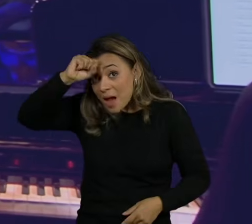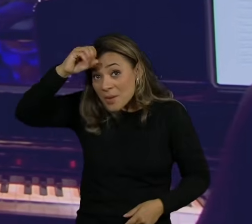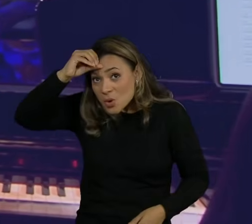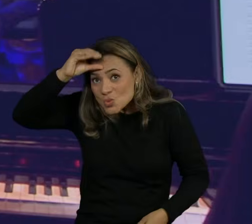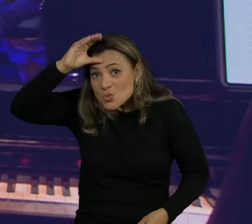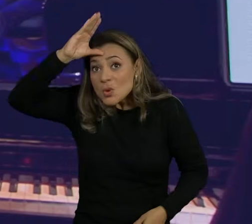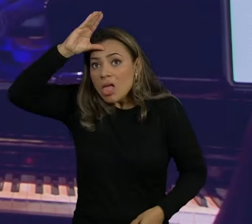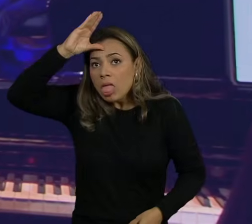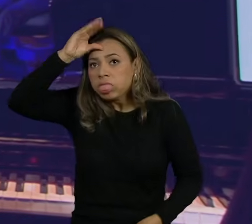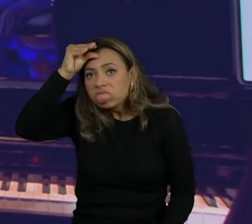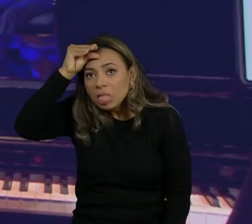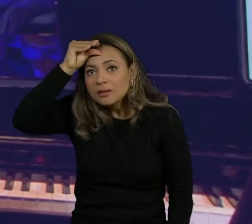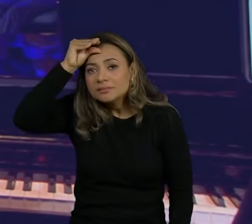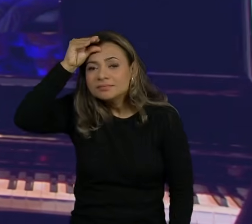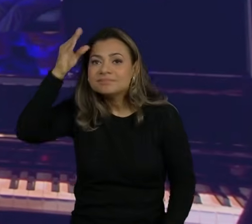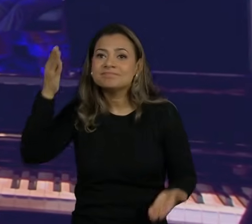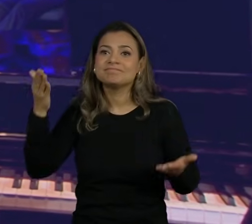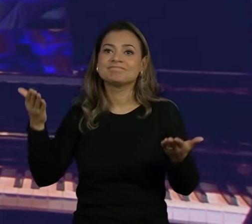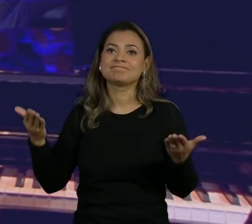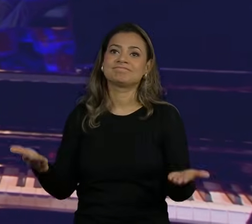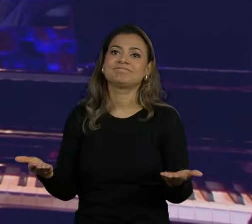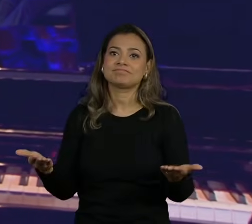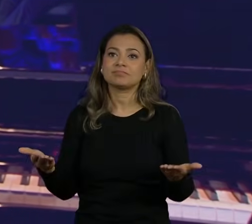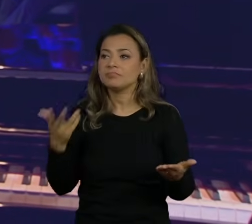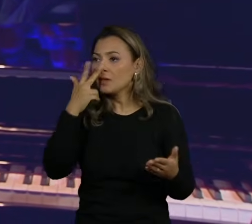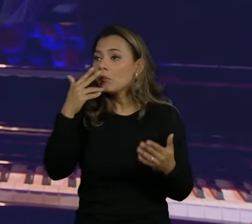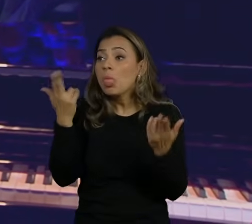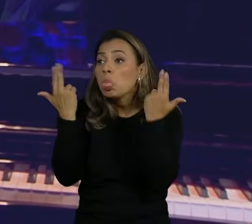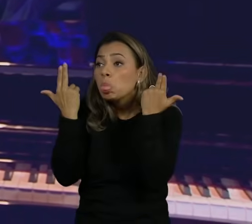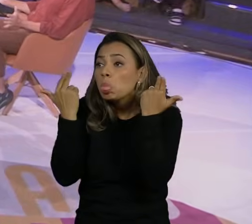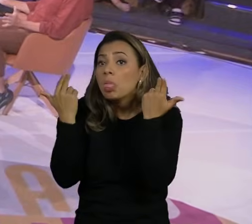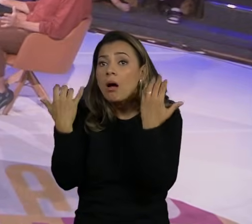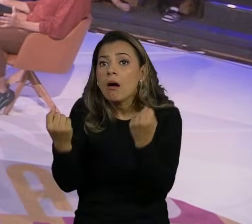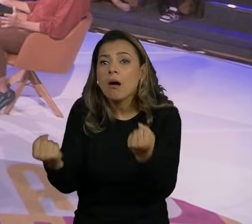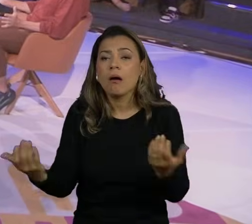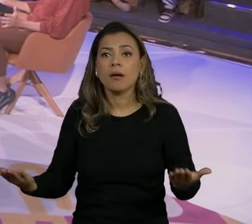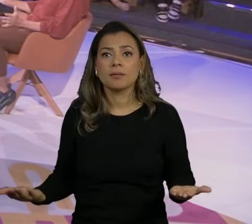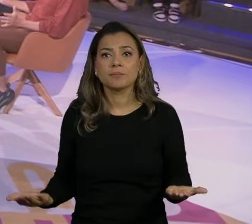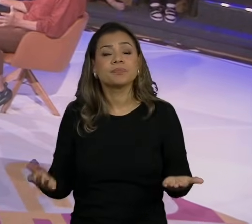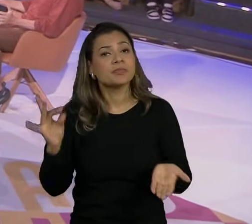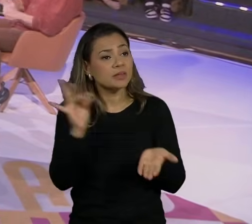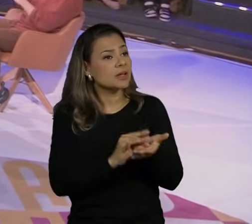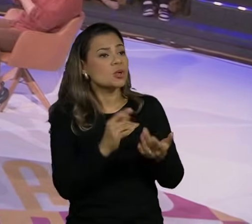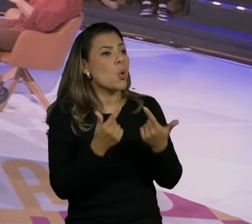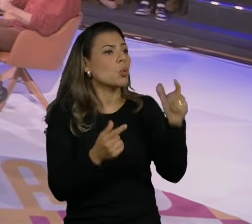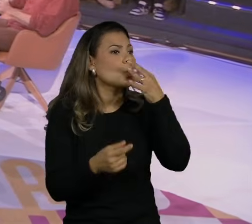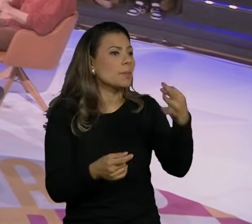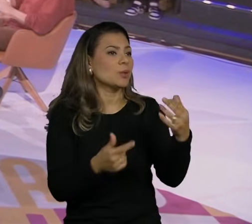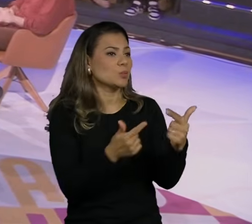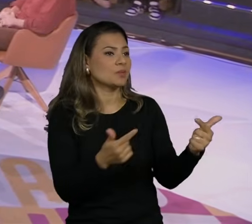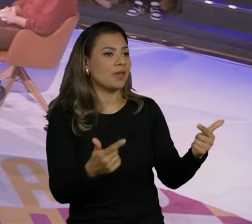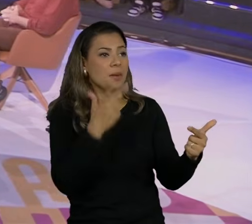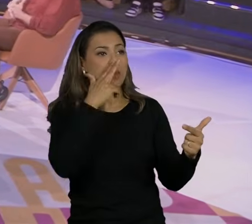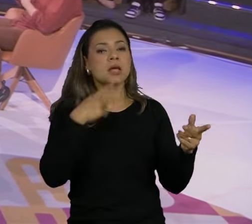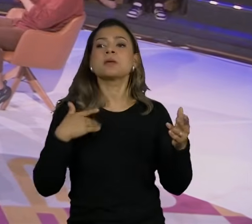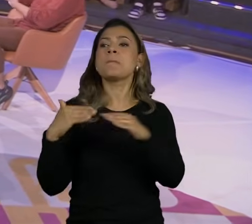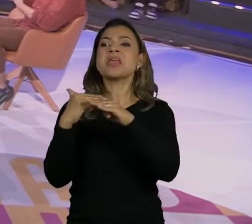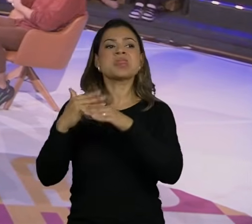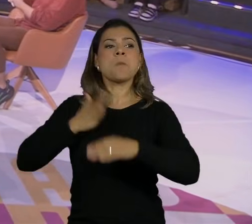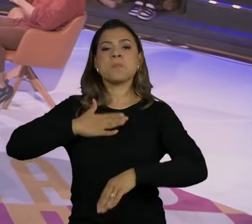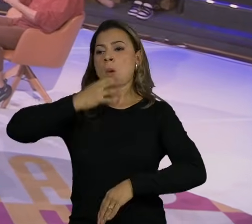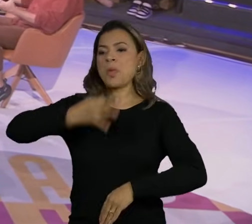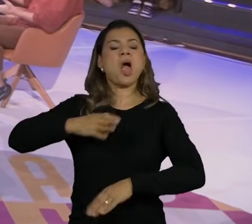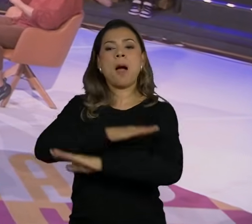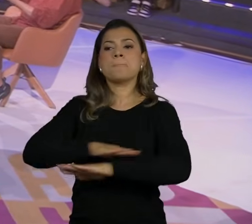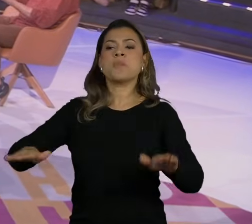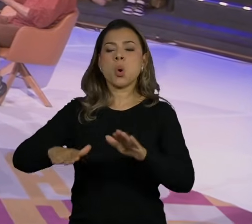está numa época efetivamente apocalíptica. Você não tem dialética, você não tem um outro lado. Não tem um outro lado, né? Exatamente. Quer dizer, a reação